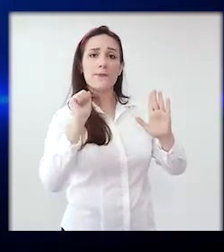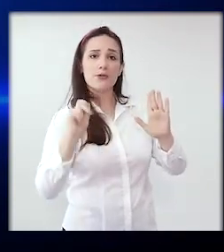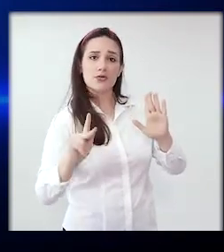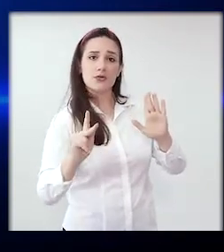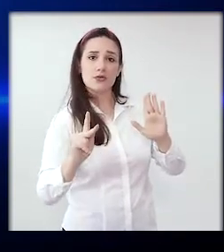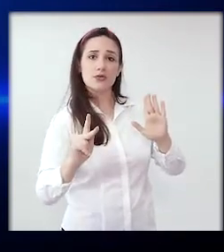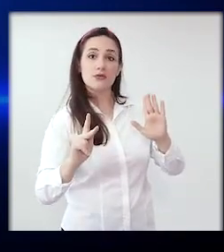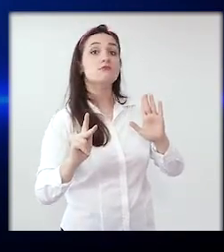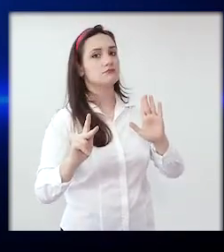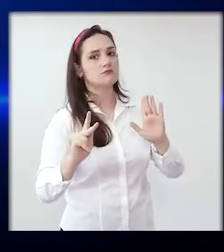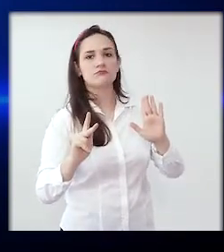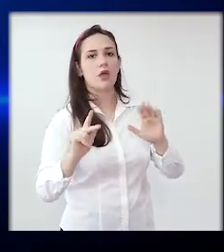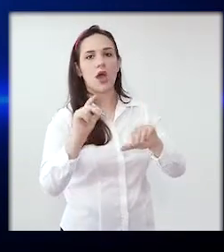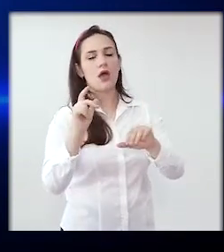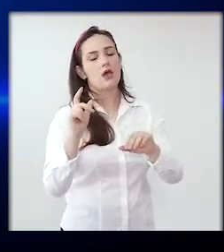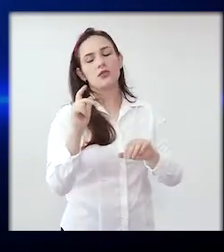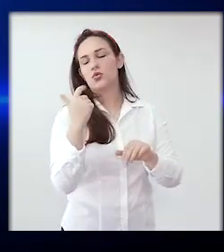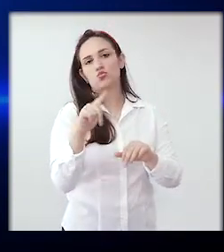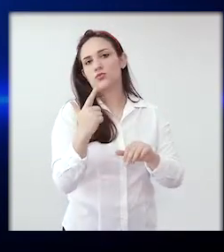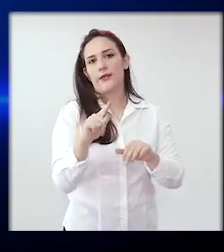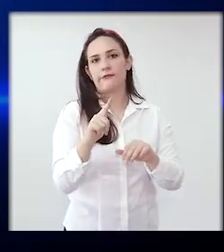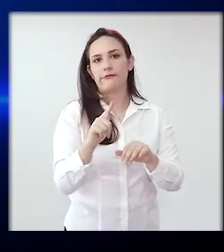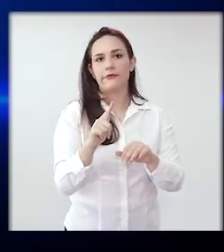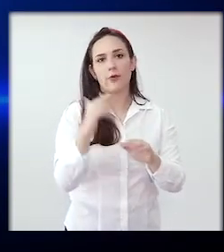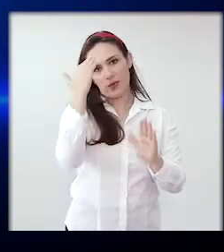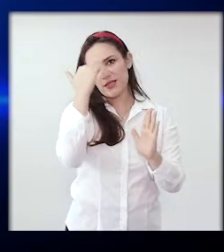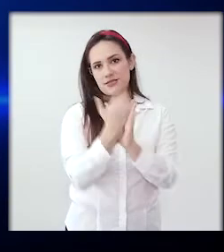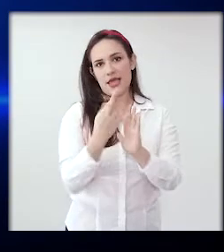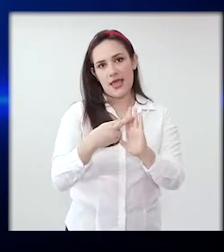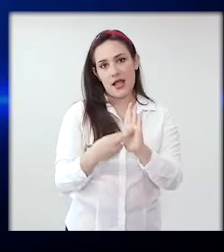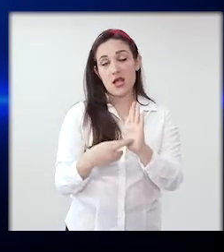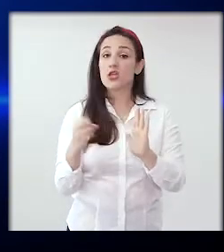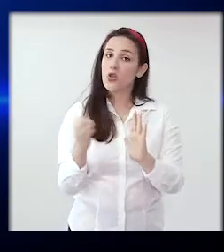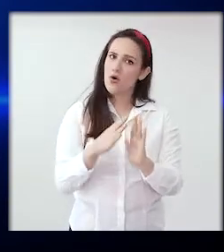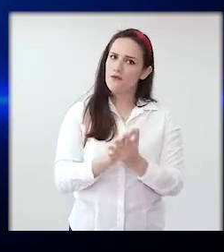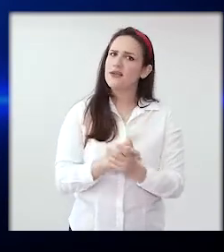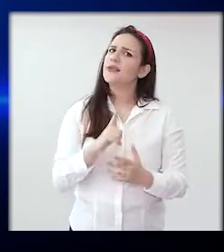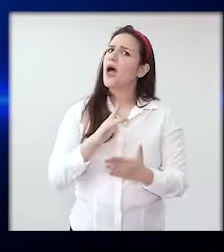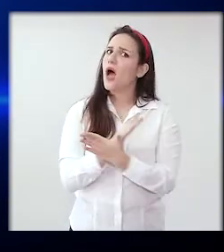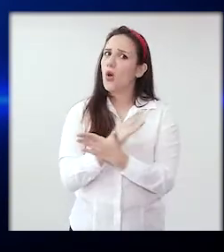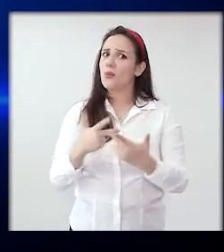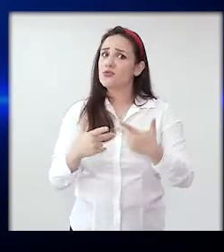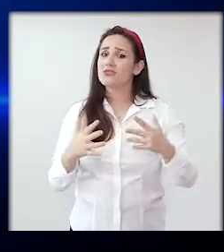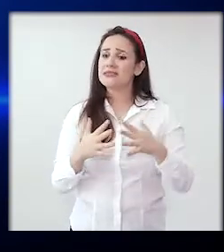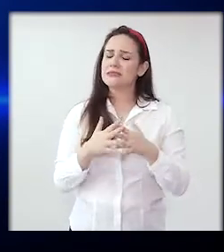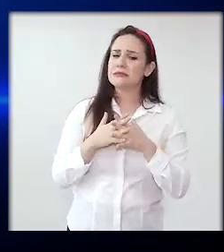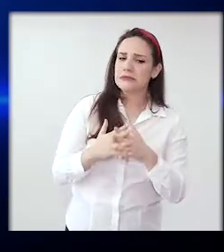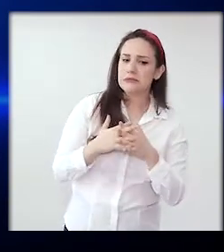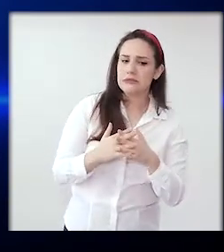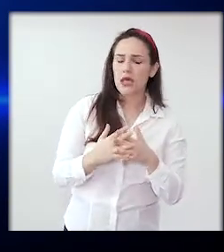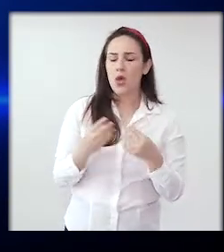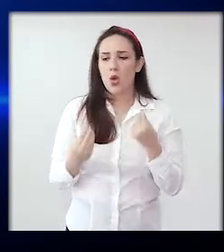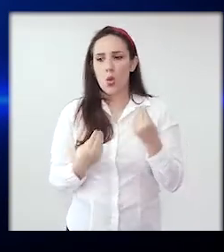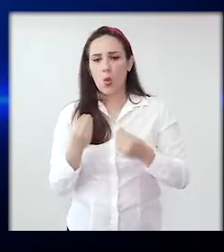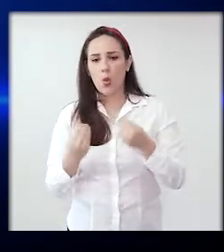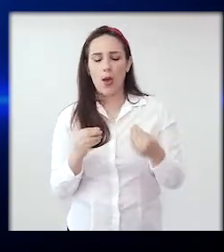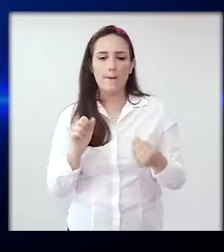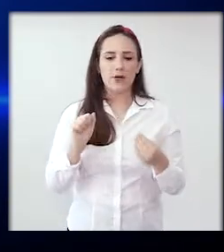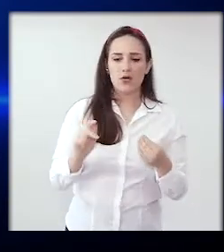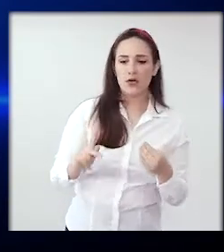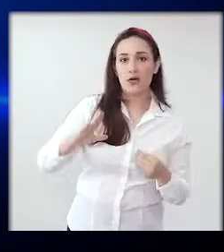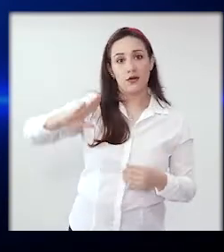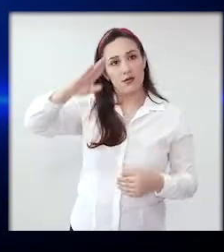nas regras atuais não serão afetados. Situações muito polêmicas relativas às aposentadorias